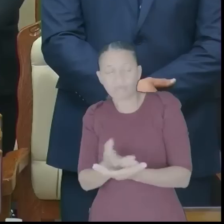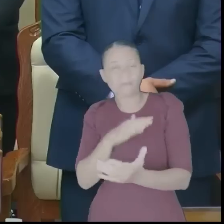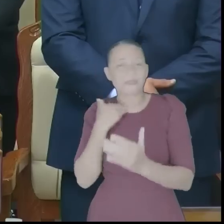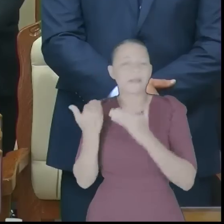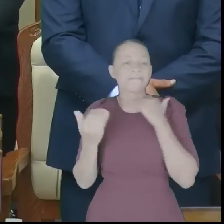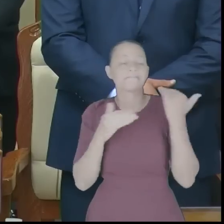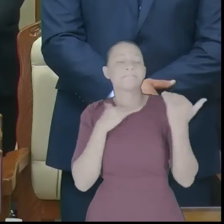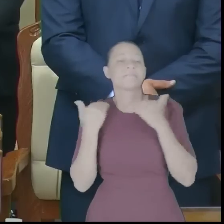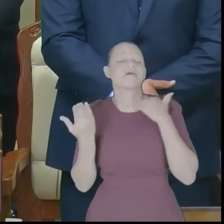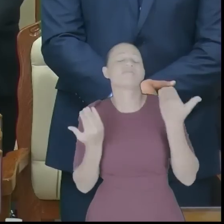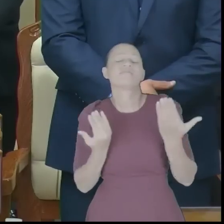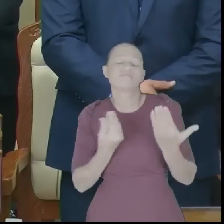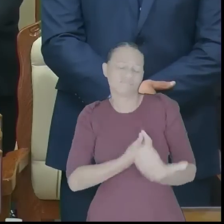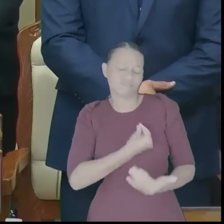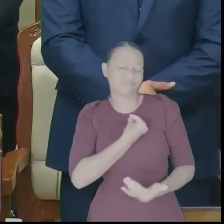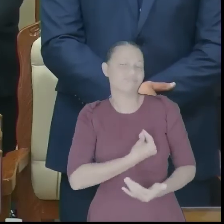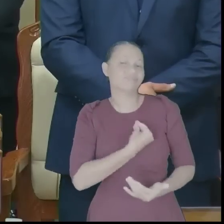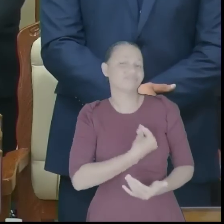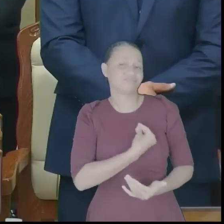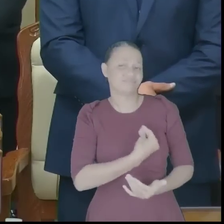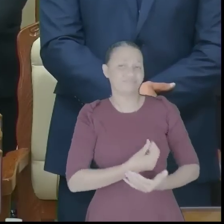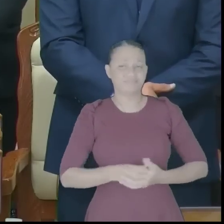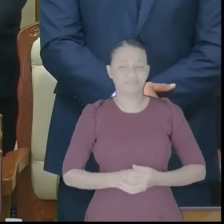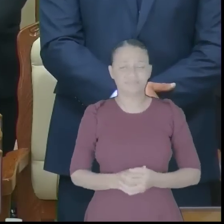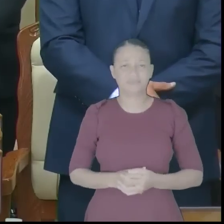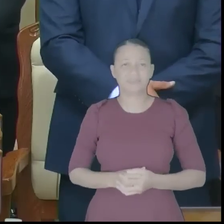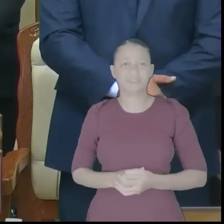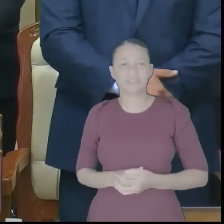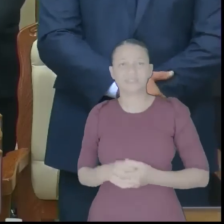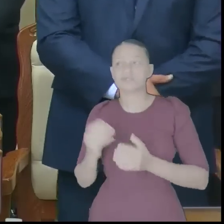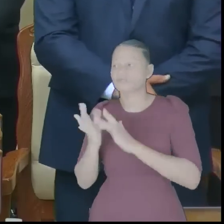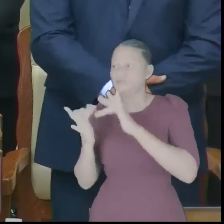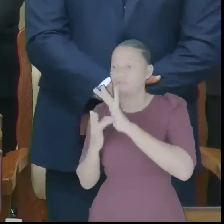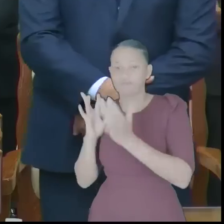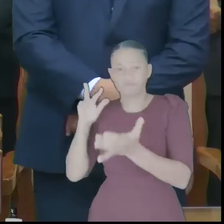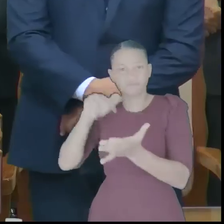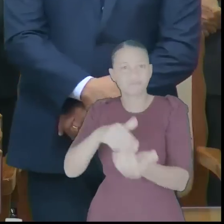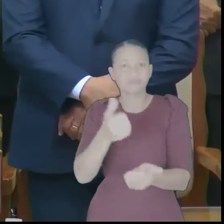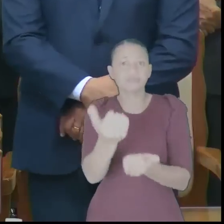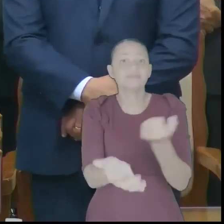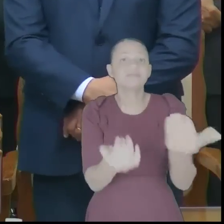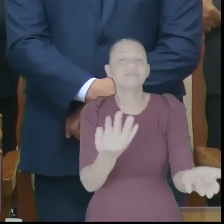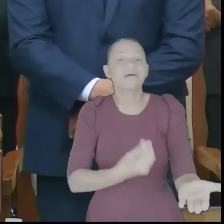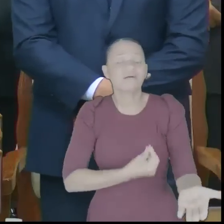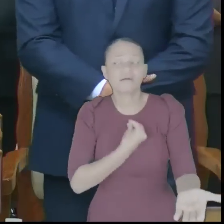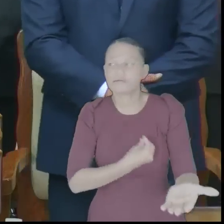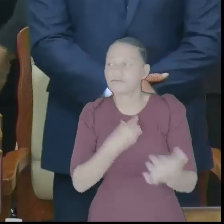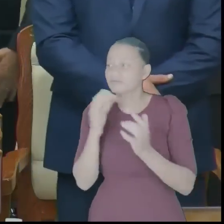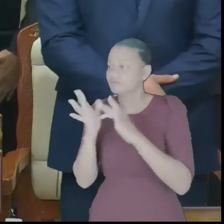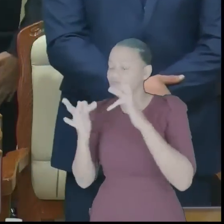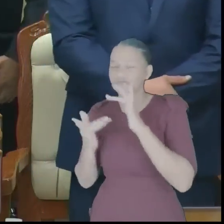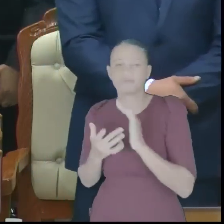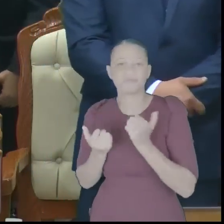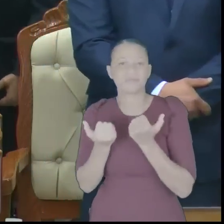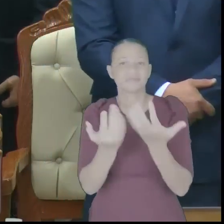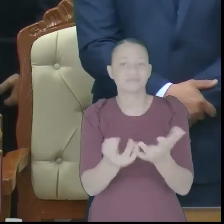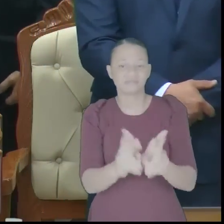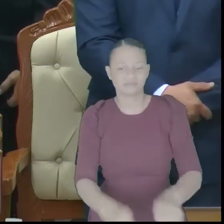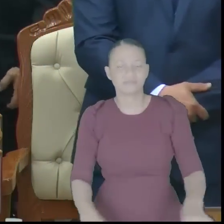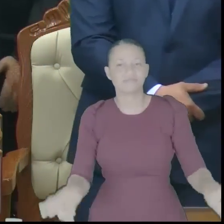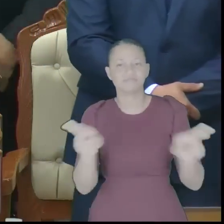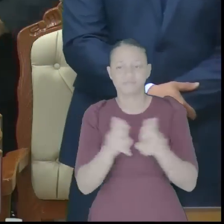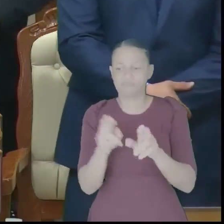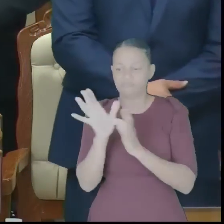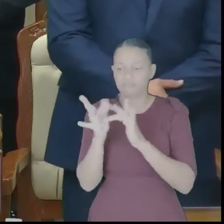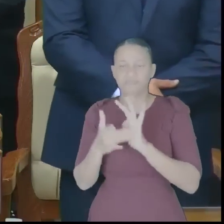morto, viverá. Ele veio para te dar vida. Ele veio para te restaurar. Ele